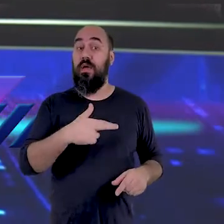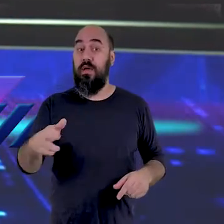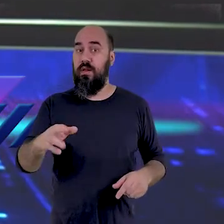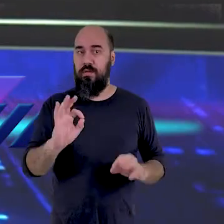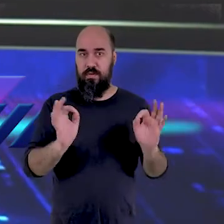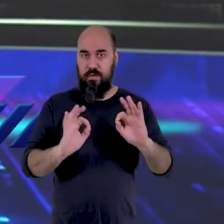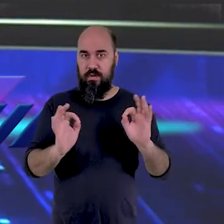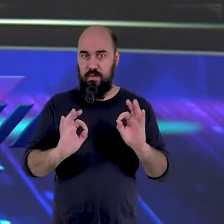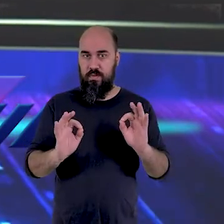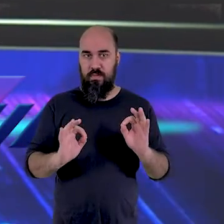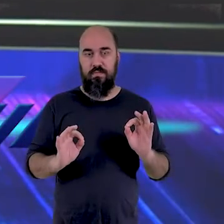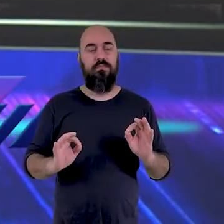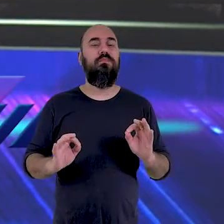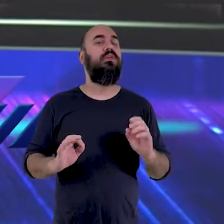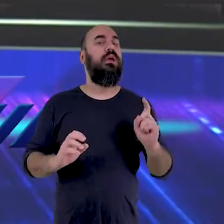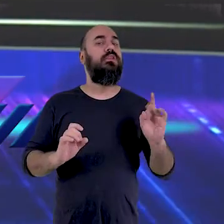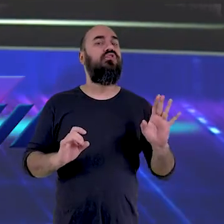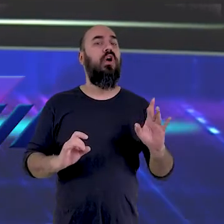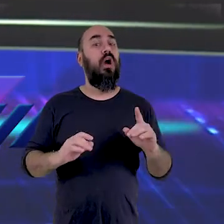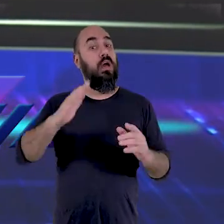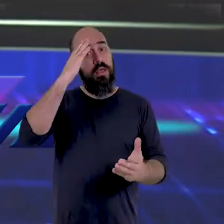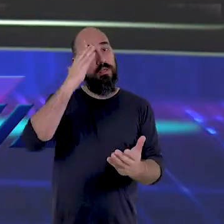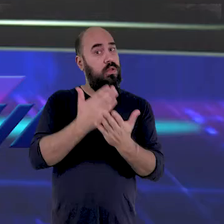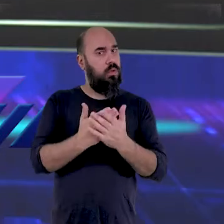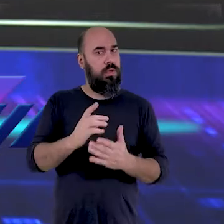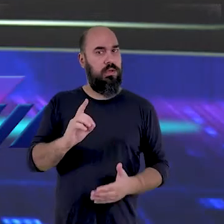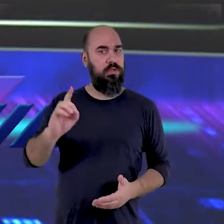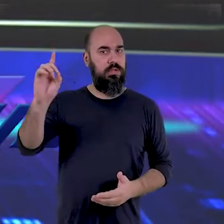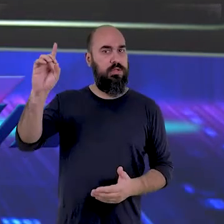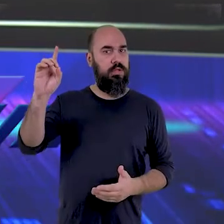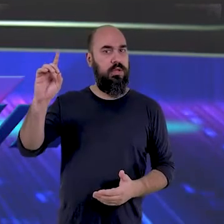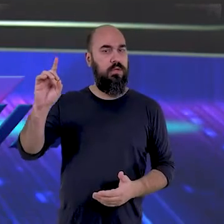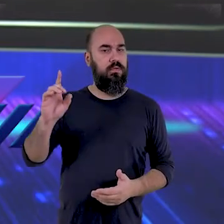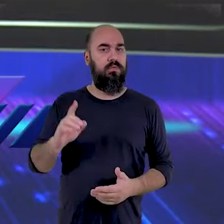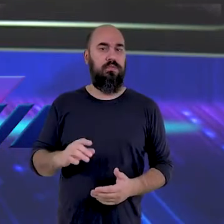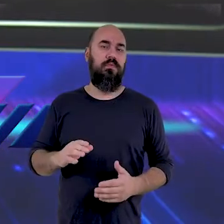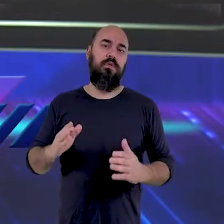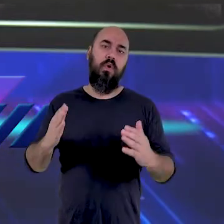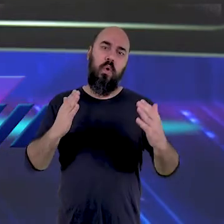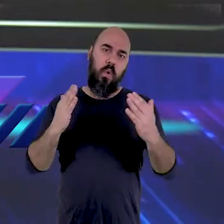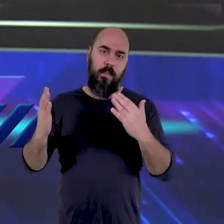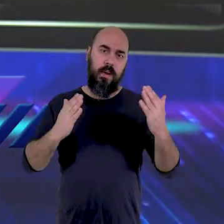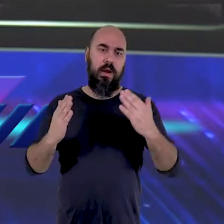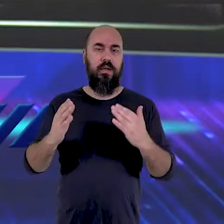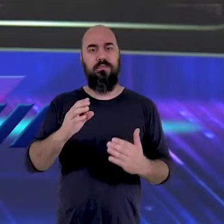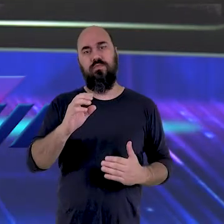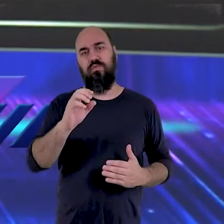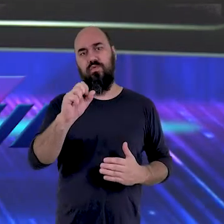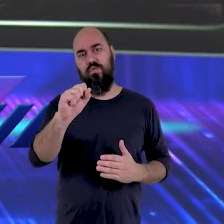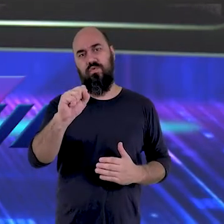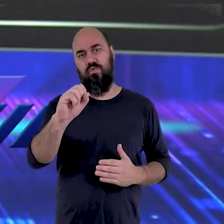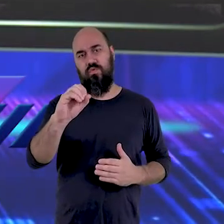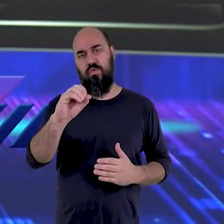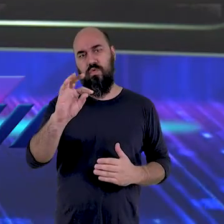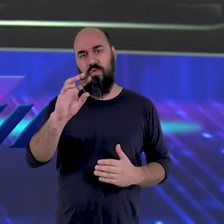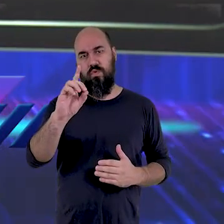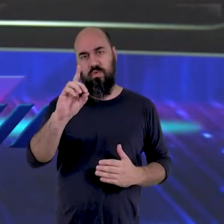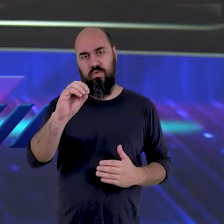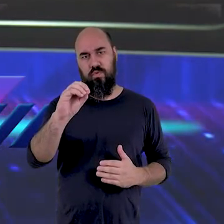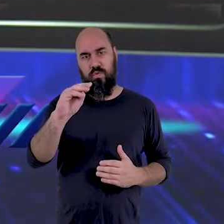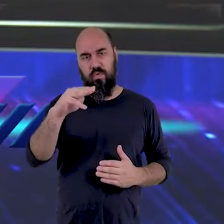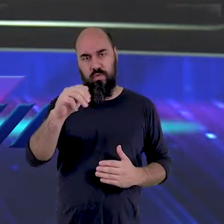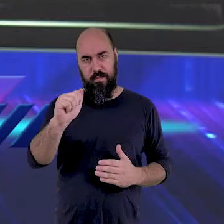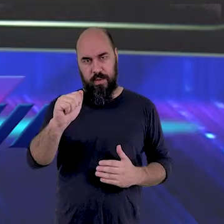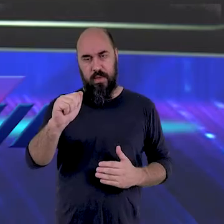abismo. É um poder ateu e espiritualmente comparado com Sodoma e o Egito, duas nações que não